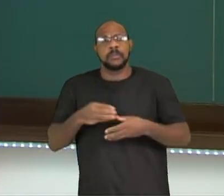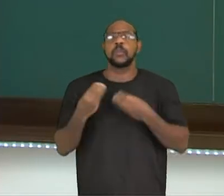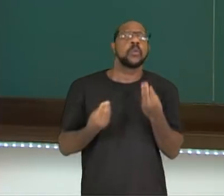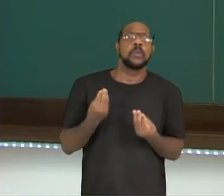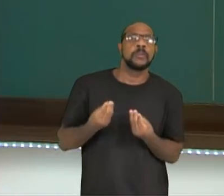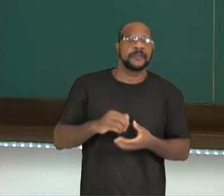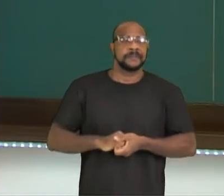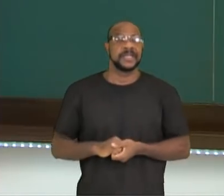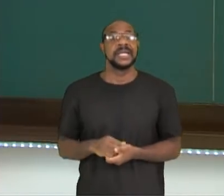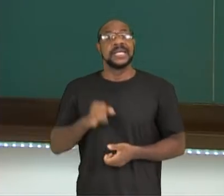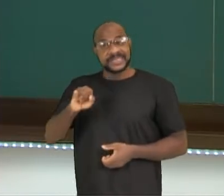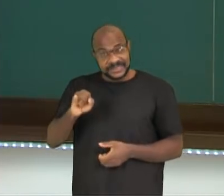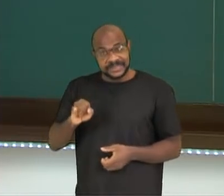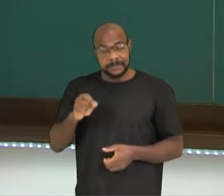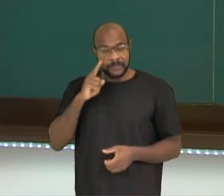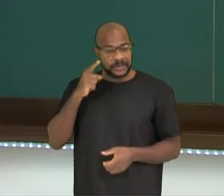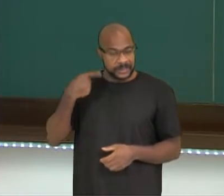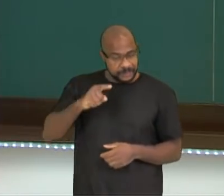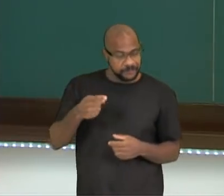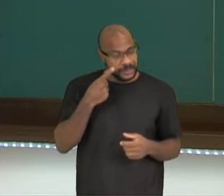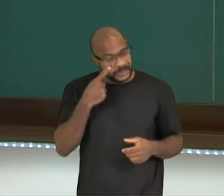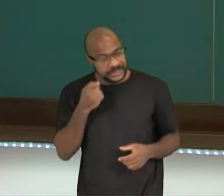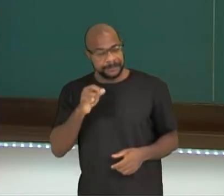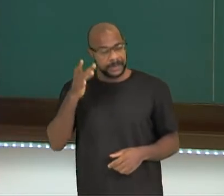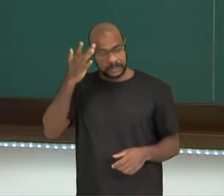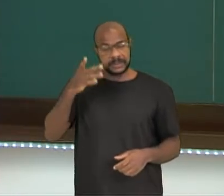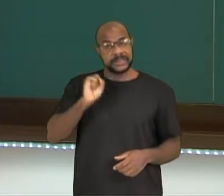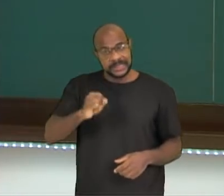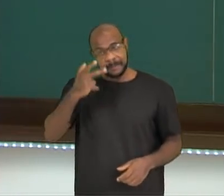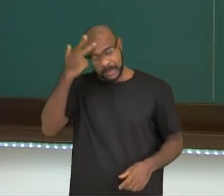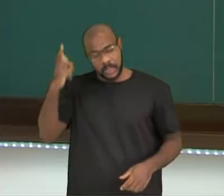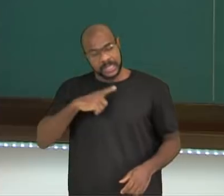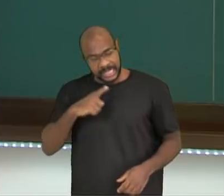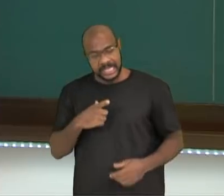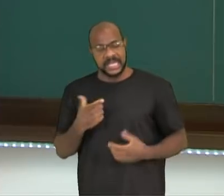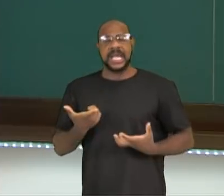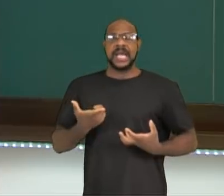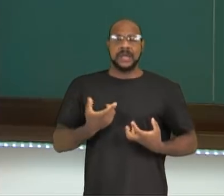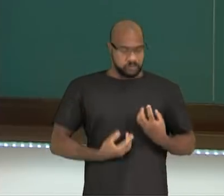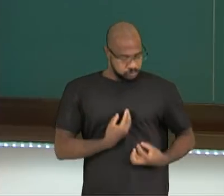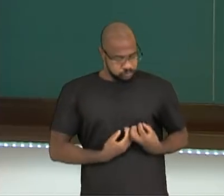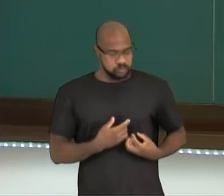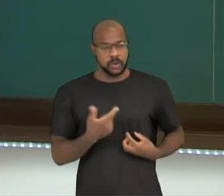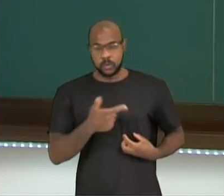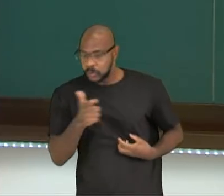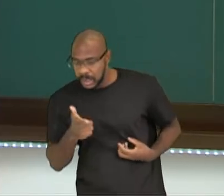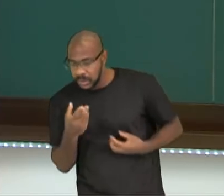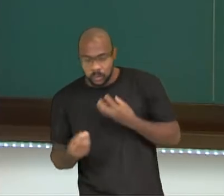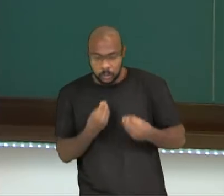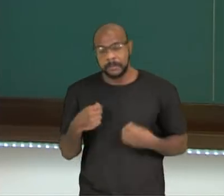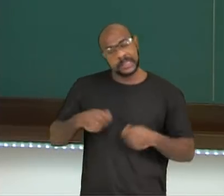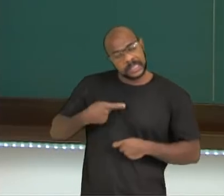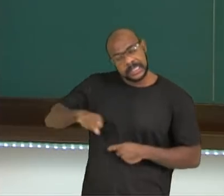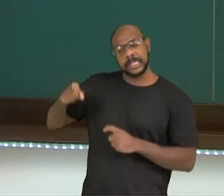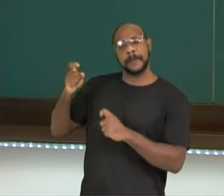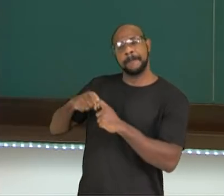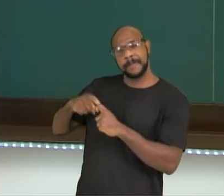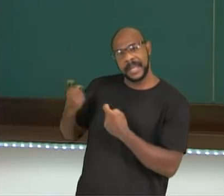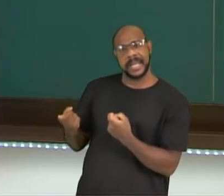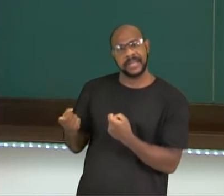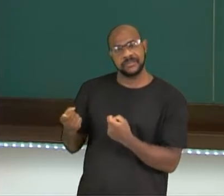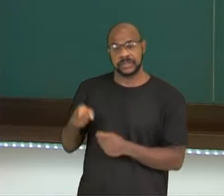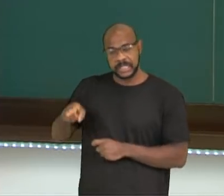diagnosticar se a pessoa tem gastrite ou não, né, quando ela tem esses sintomas, ela vai precisar fazer uma consulta médica e